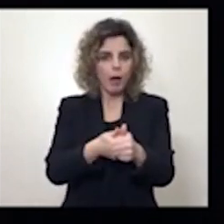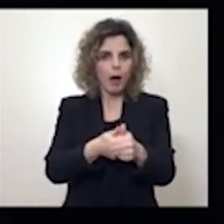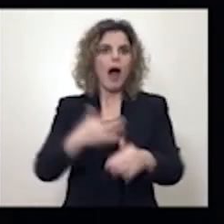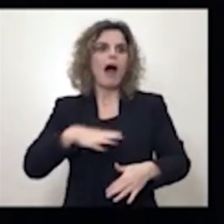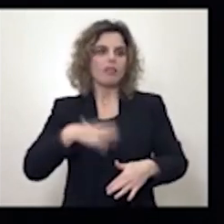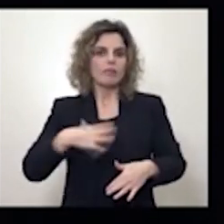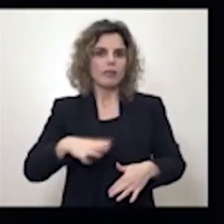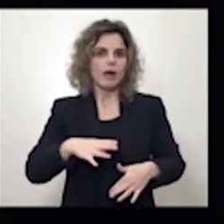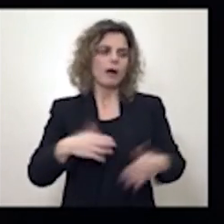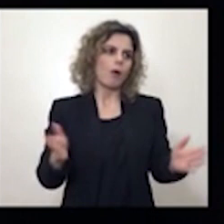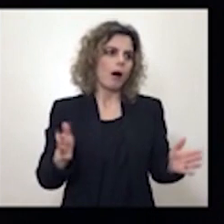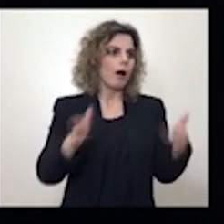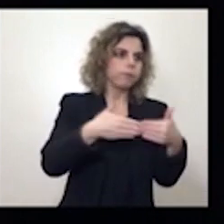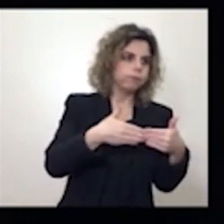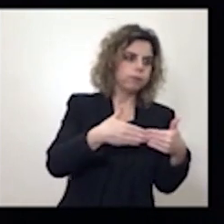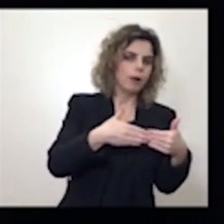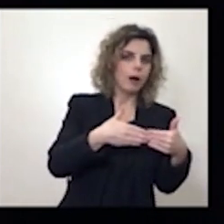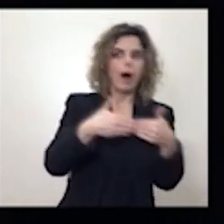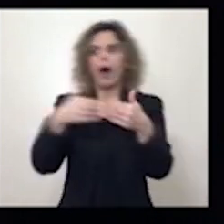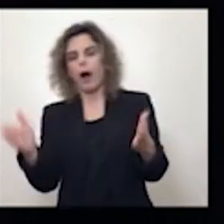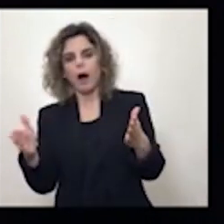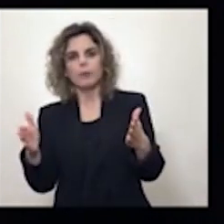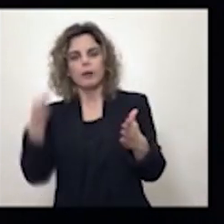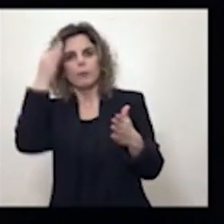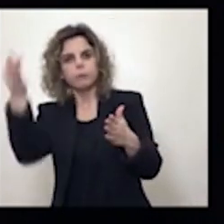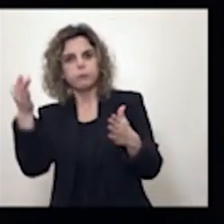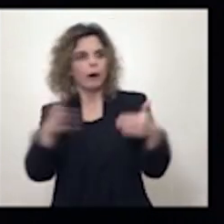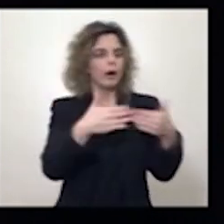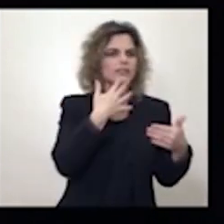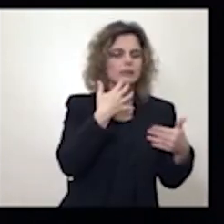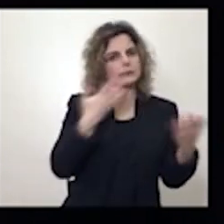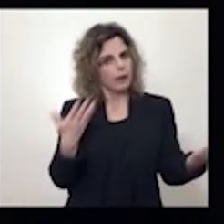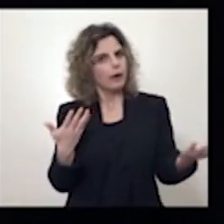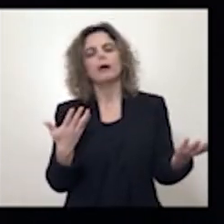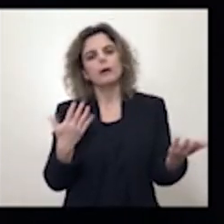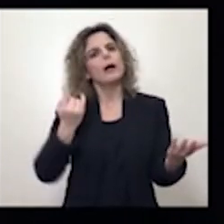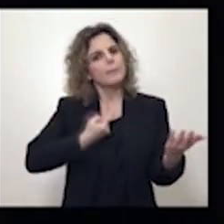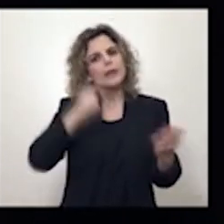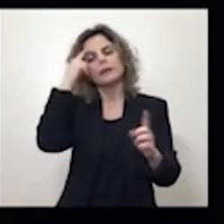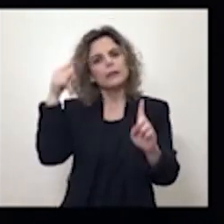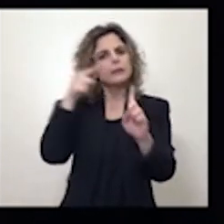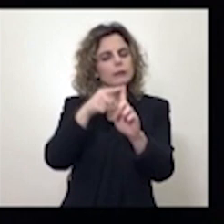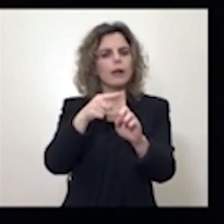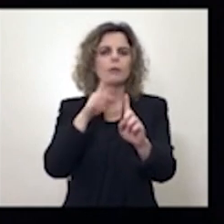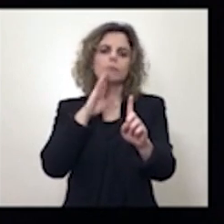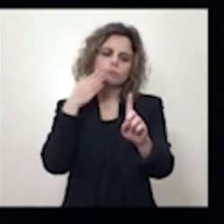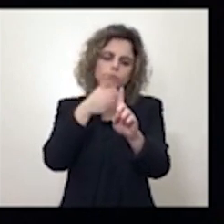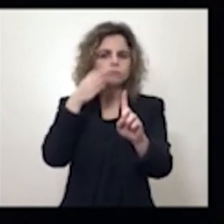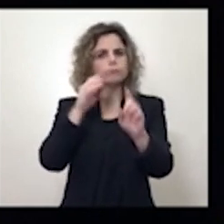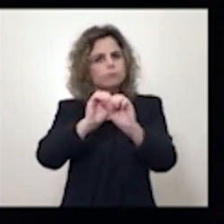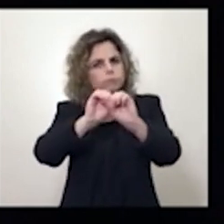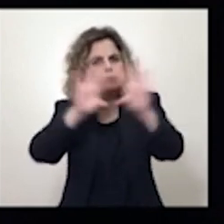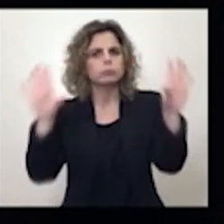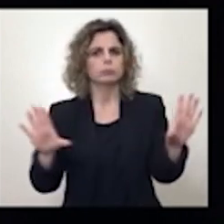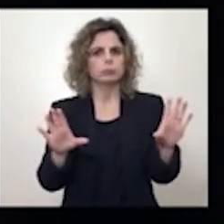por cansaço. Decidir em consciência é fundar-se em critérios objetivos e claros, como